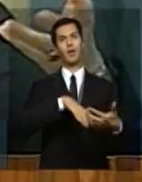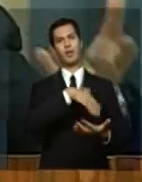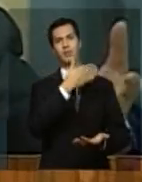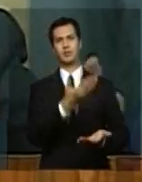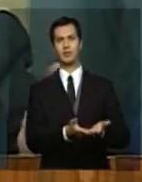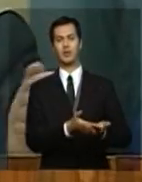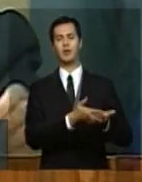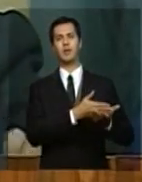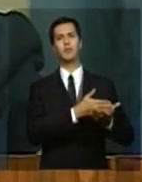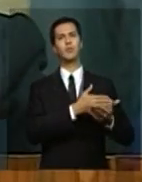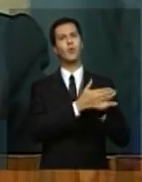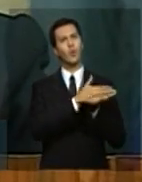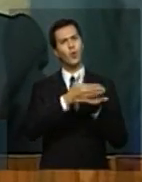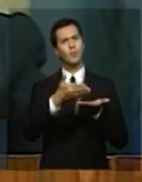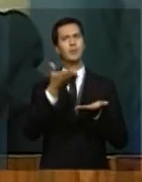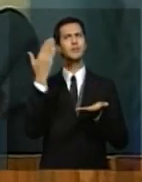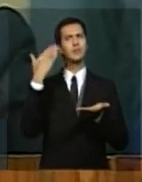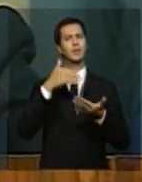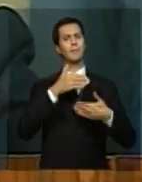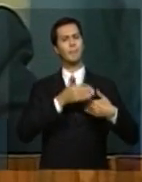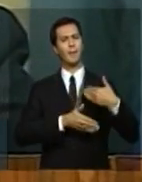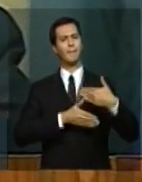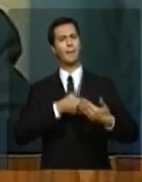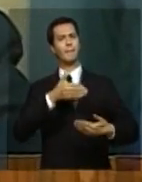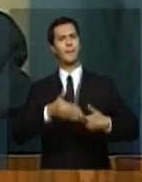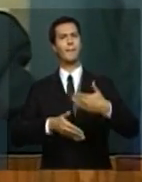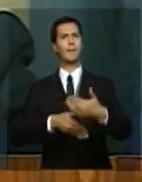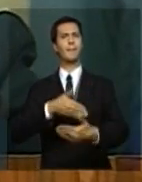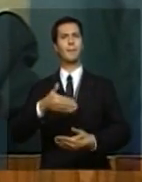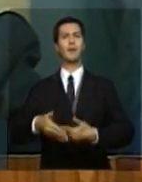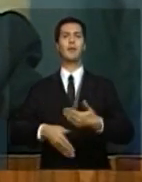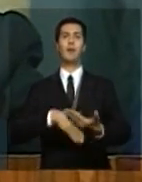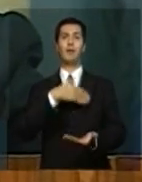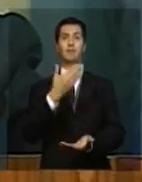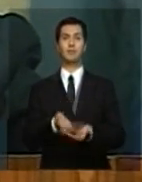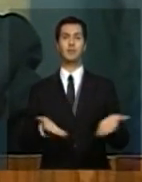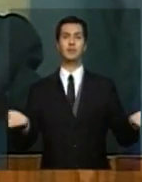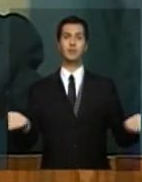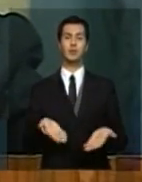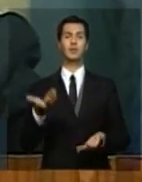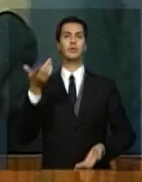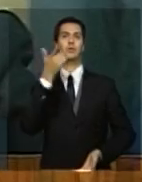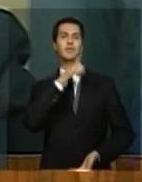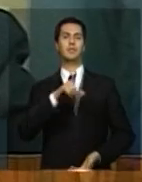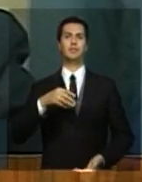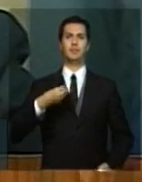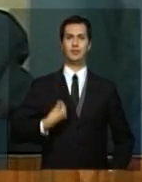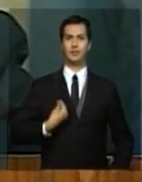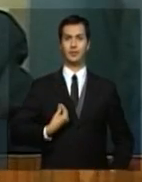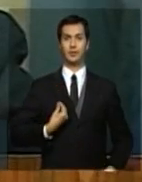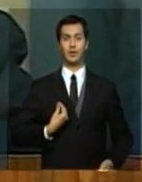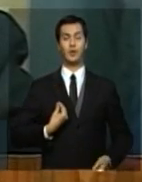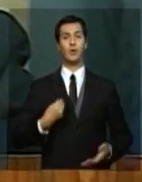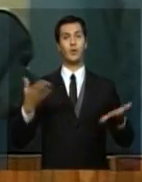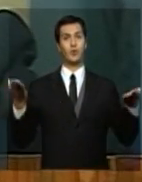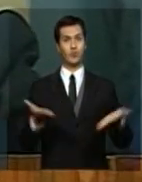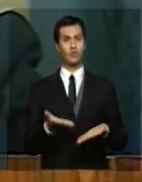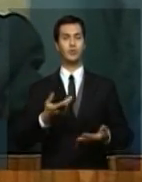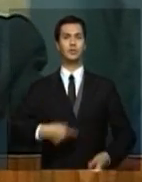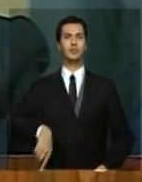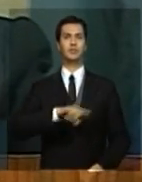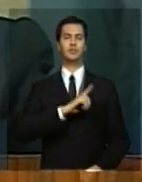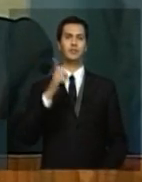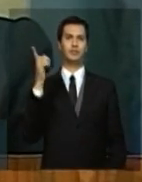o processo do prêmio funcionasse e chegássemos ao dia de hoje